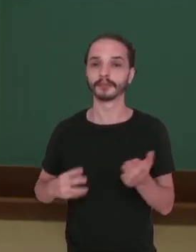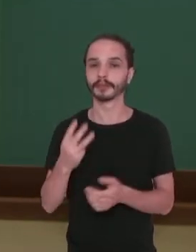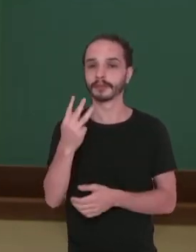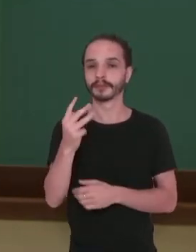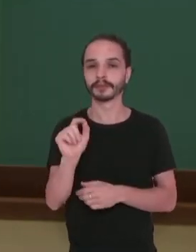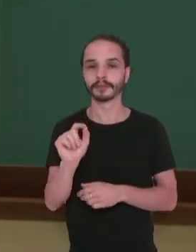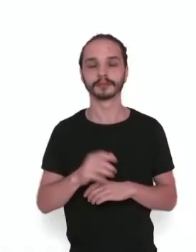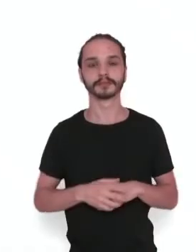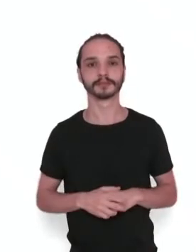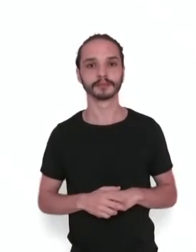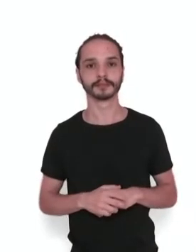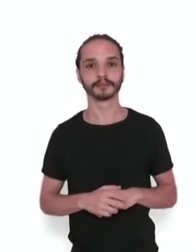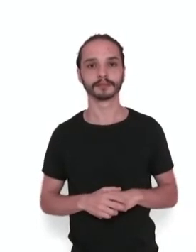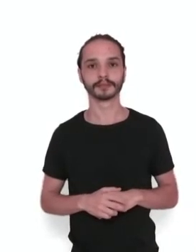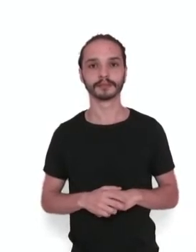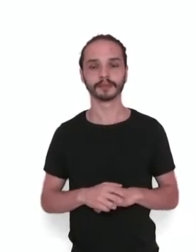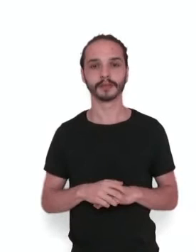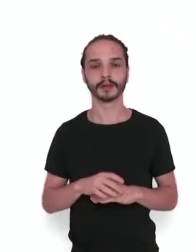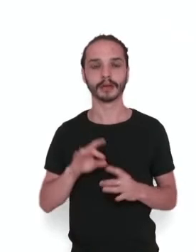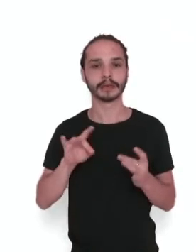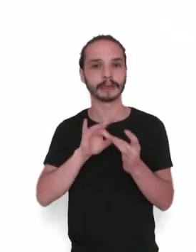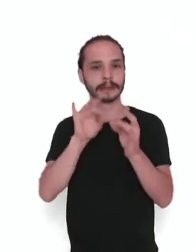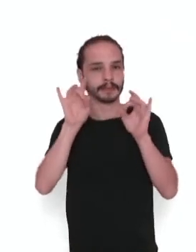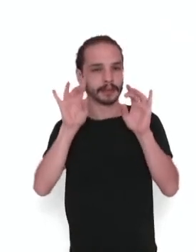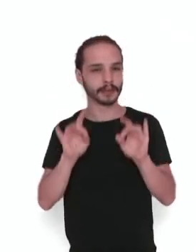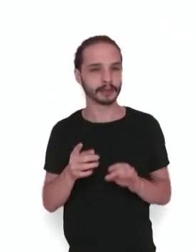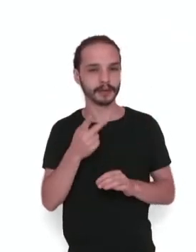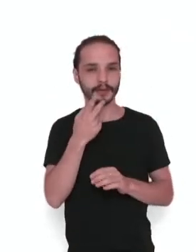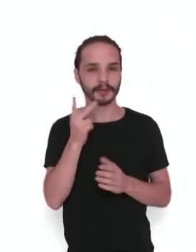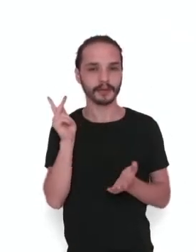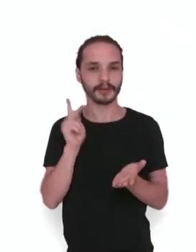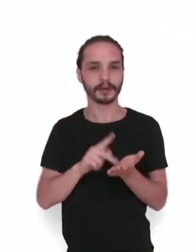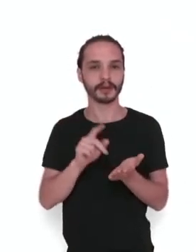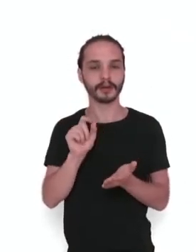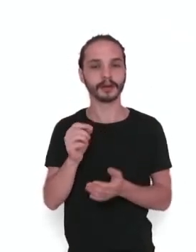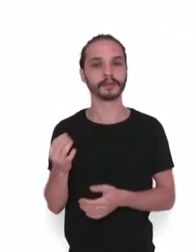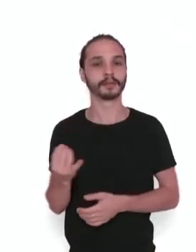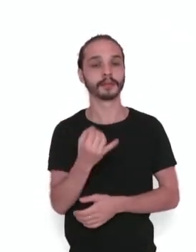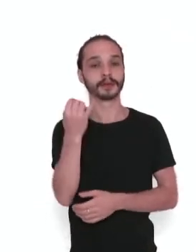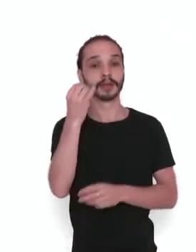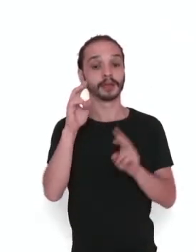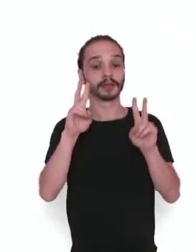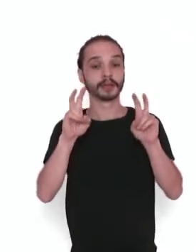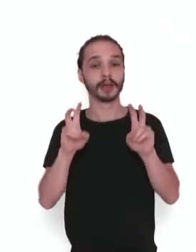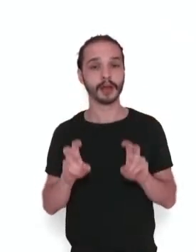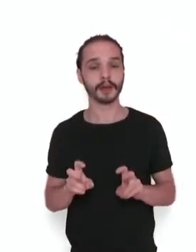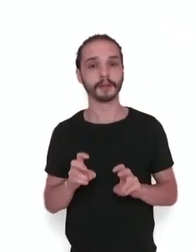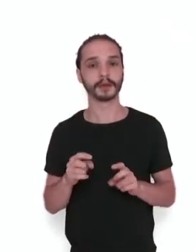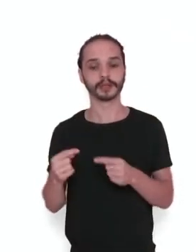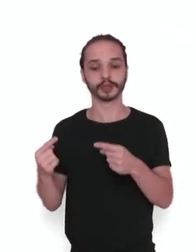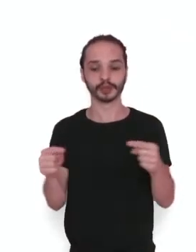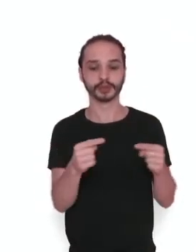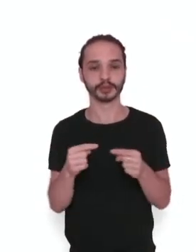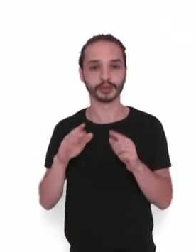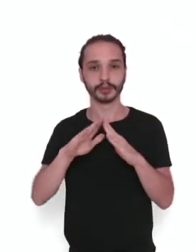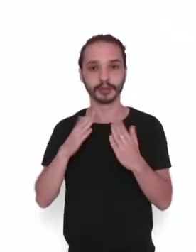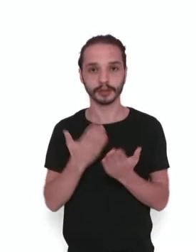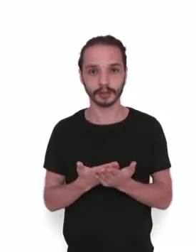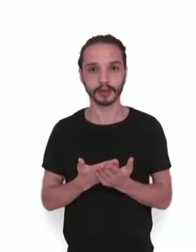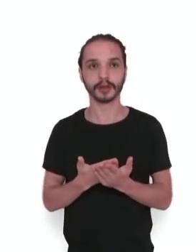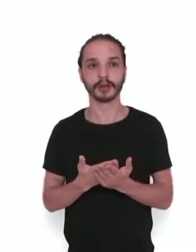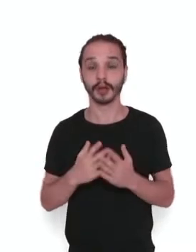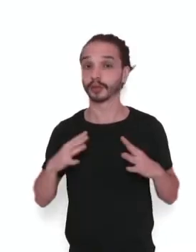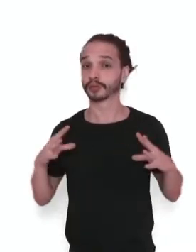seguinte: especialistas afirmam que é importante que temas como esse sejam discutidos na escola, com todos